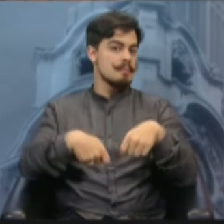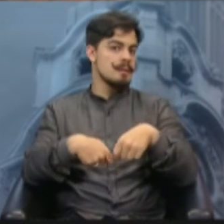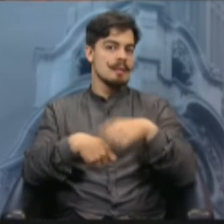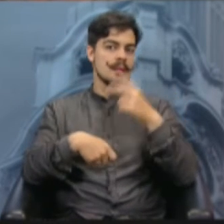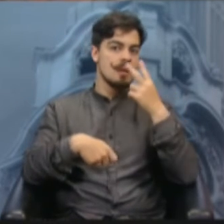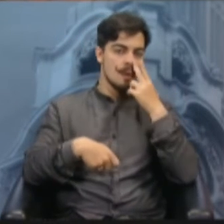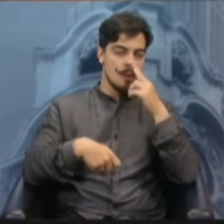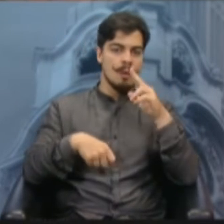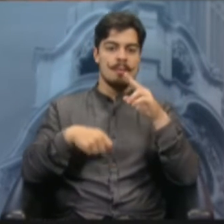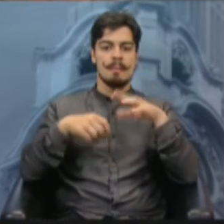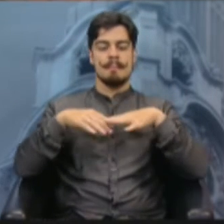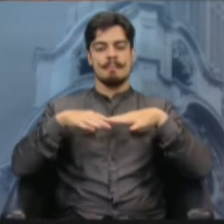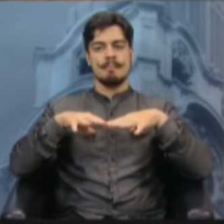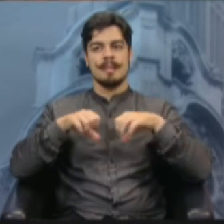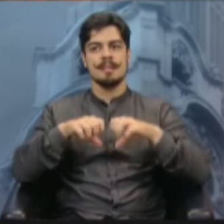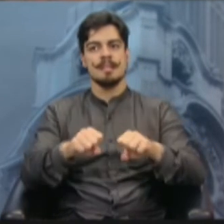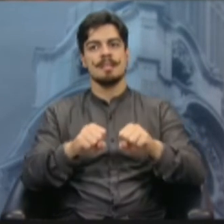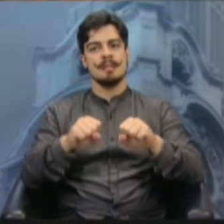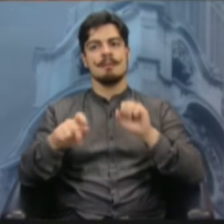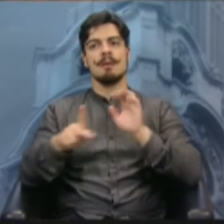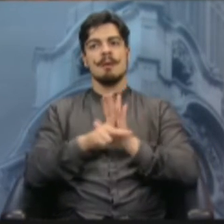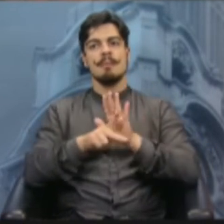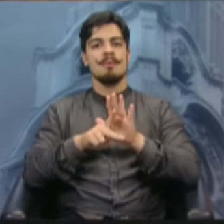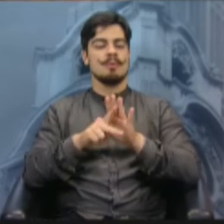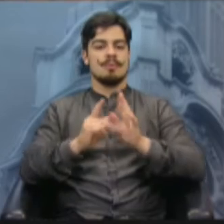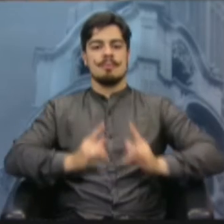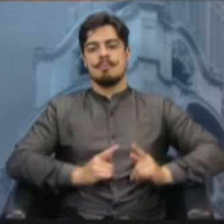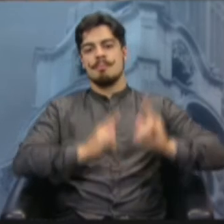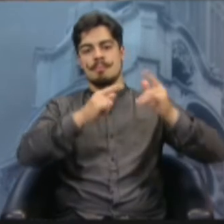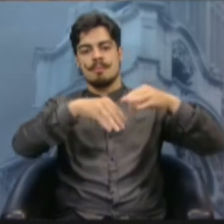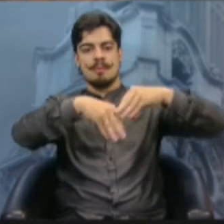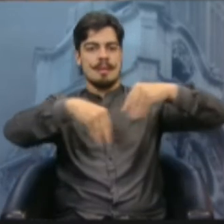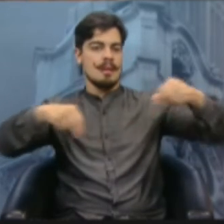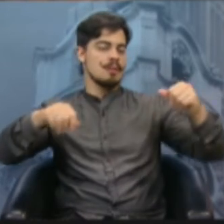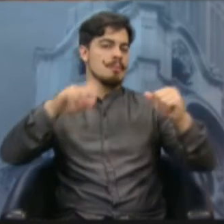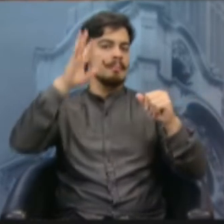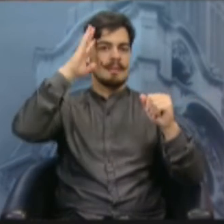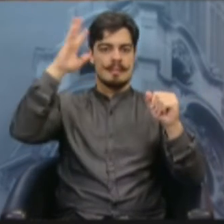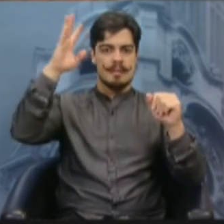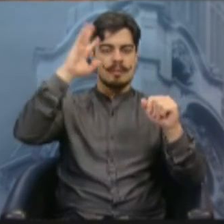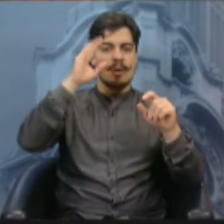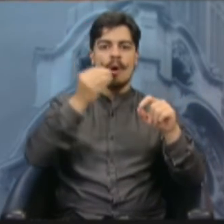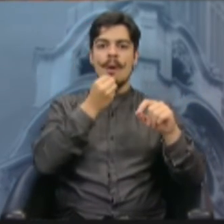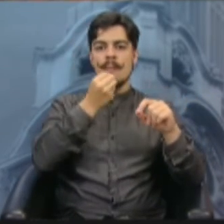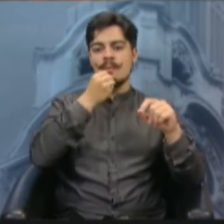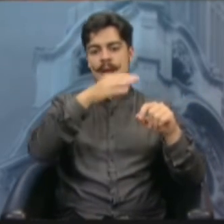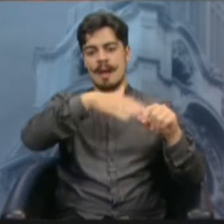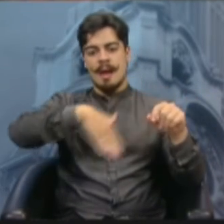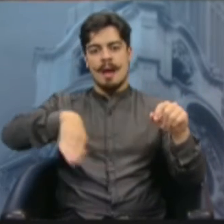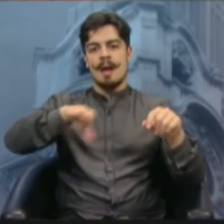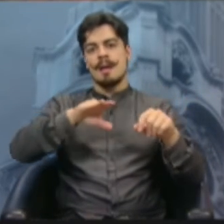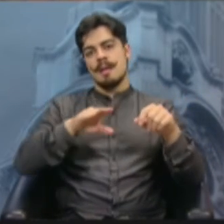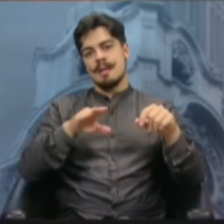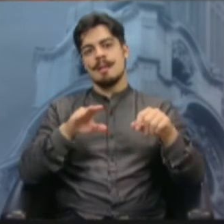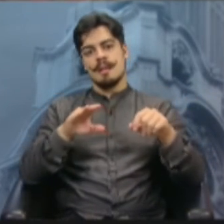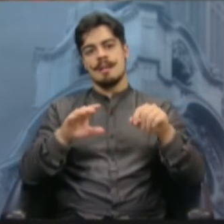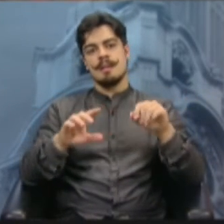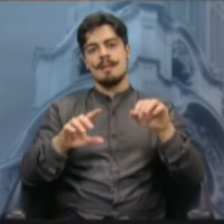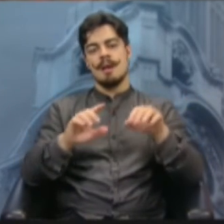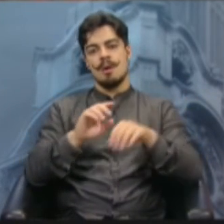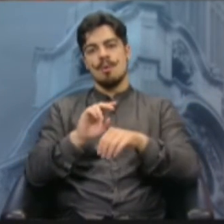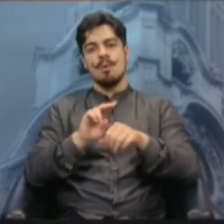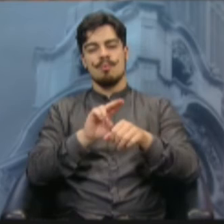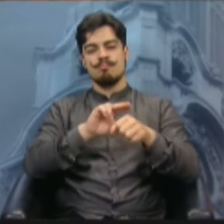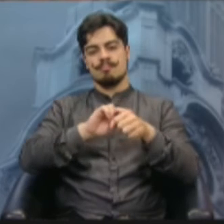a intervenção na propriedade a partir, né, das questões urbanísticas envolvidas. Então,